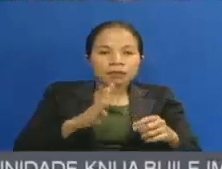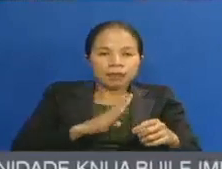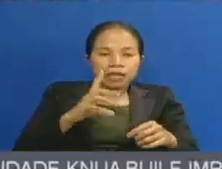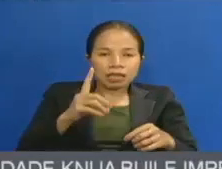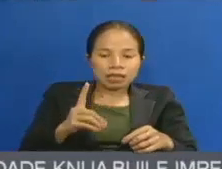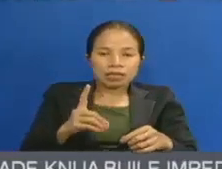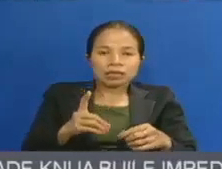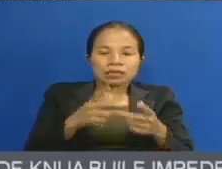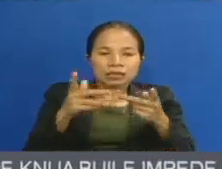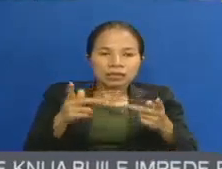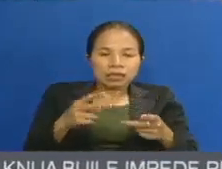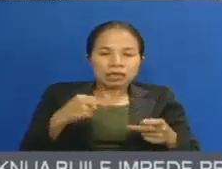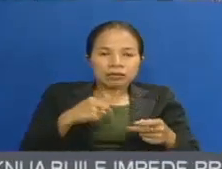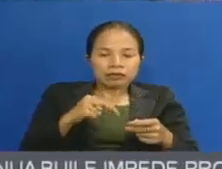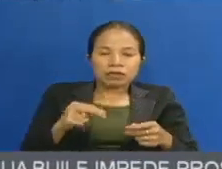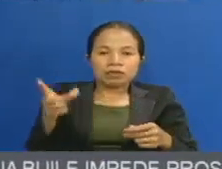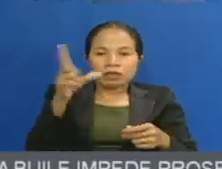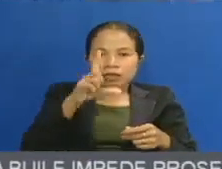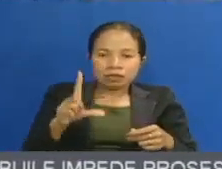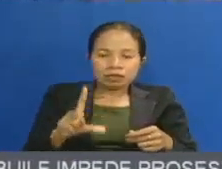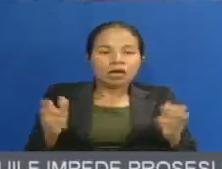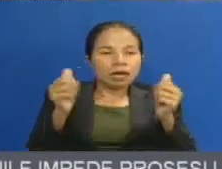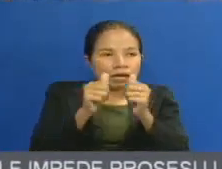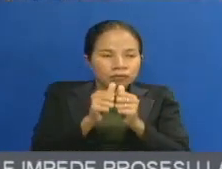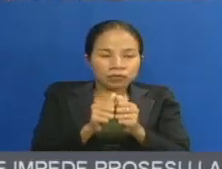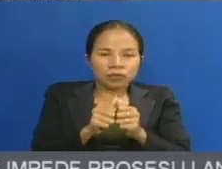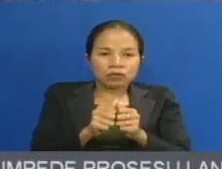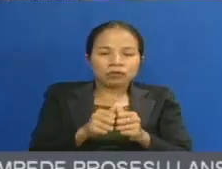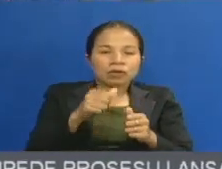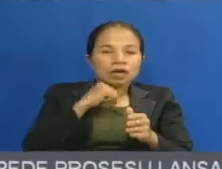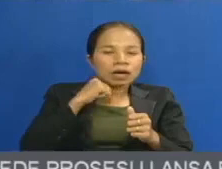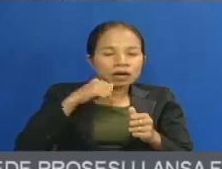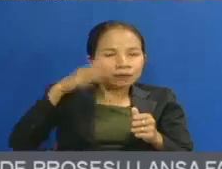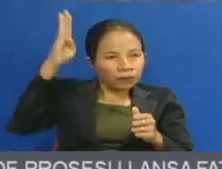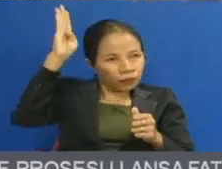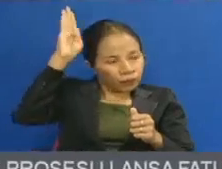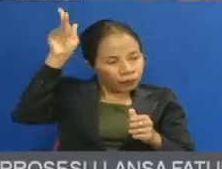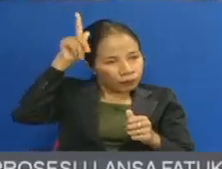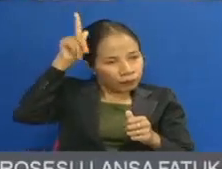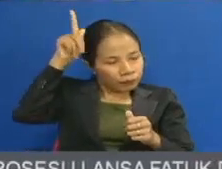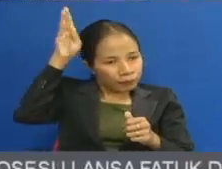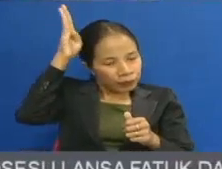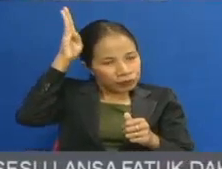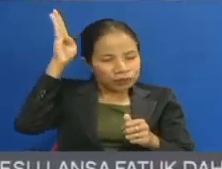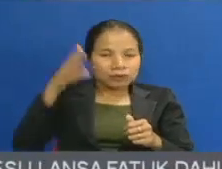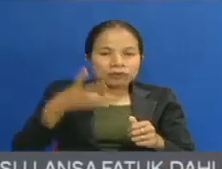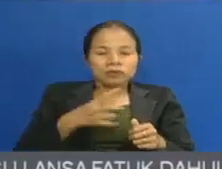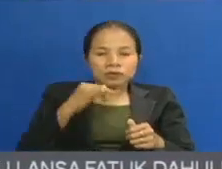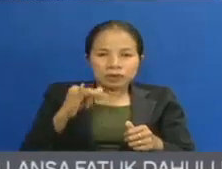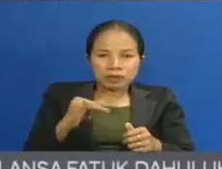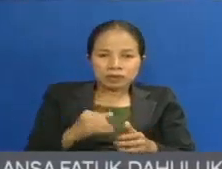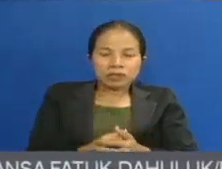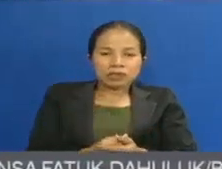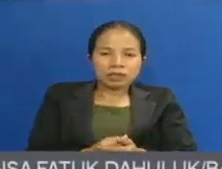e a jardim da infeto lesidere. Nebe acompanhe husi arcebispo metropolitana Dili Dom Virgílio Cardeal do Carmo da